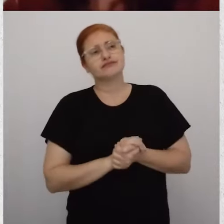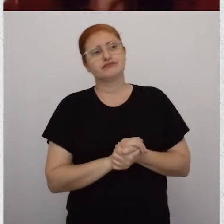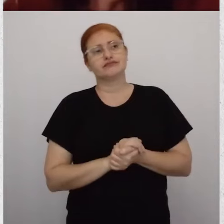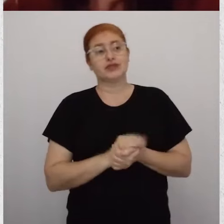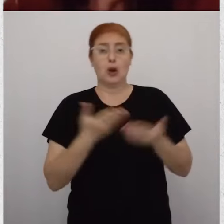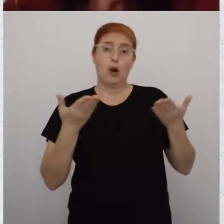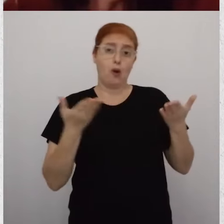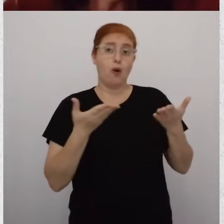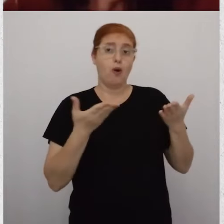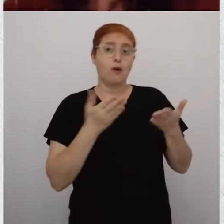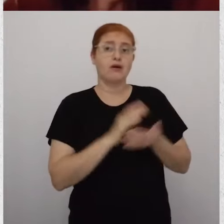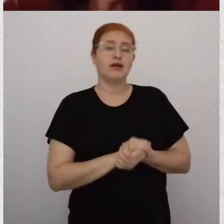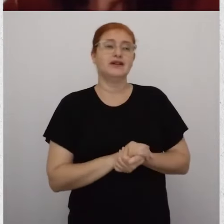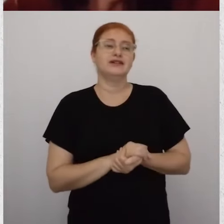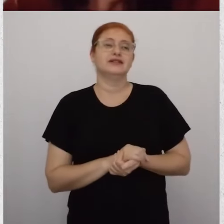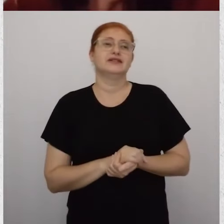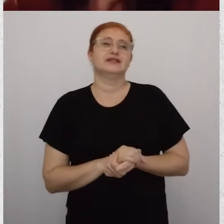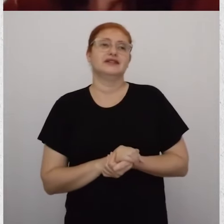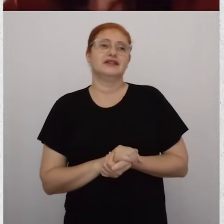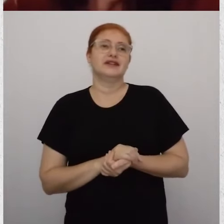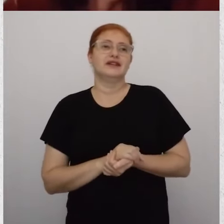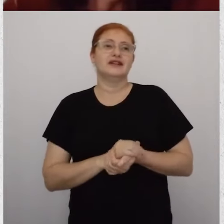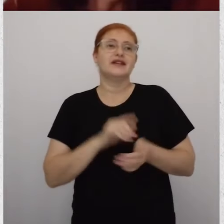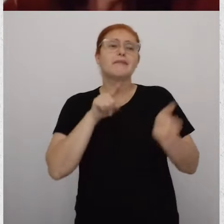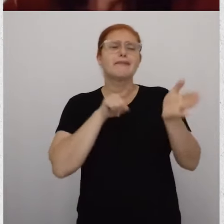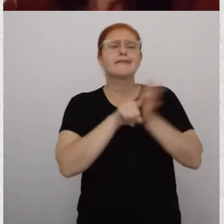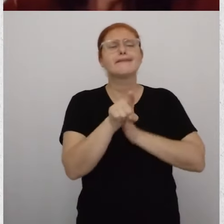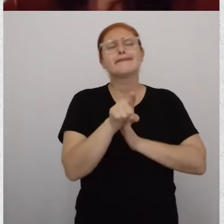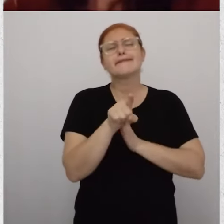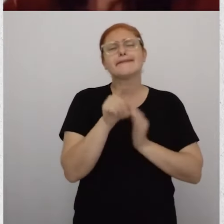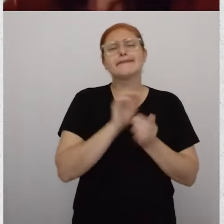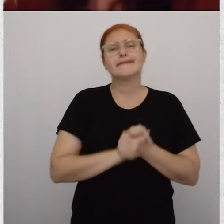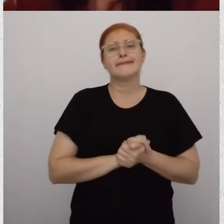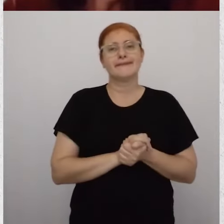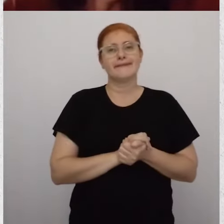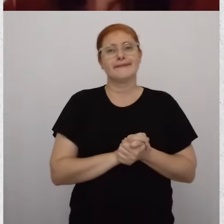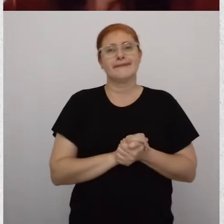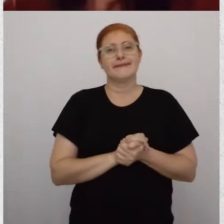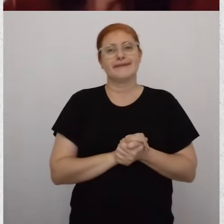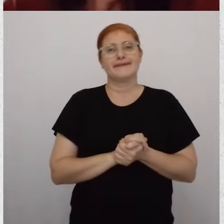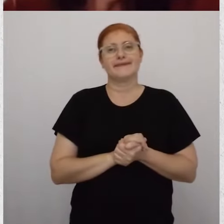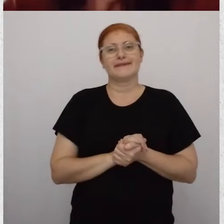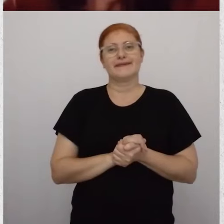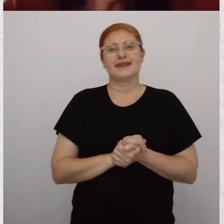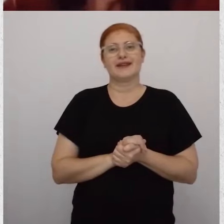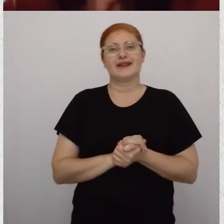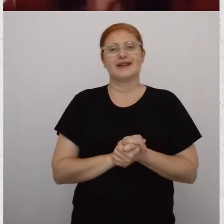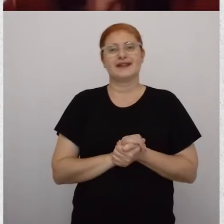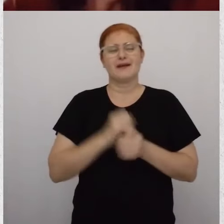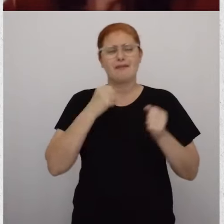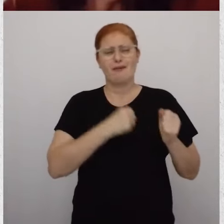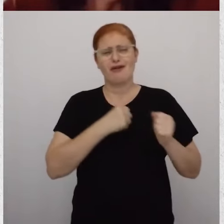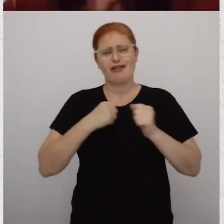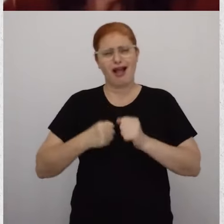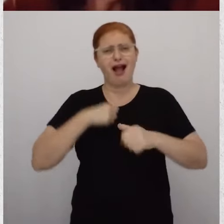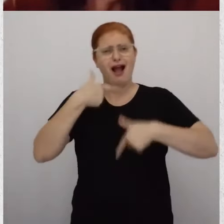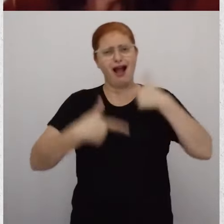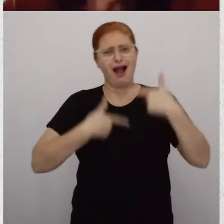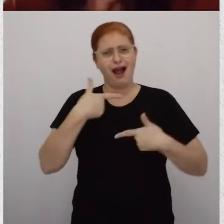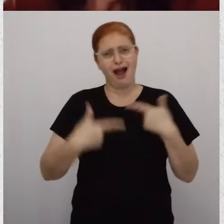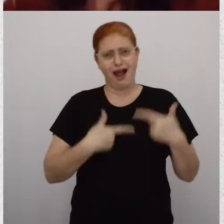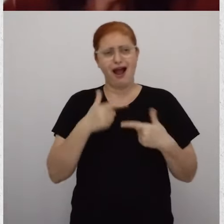vou agora fazer uma pergunta que indica potencialidades desse